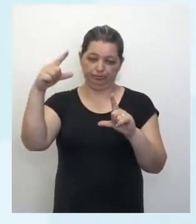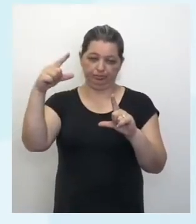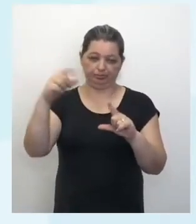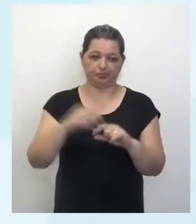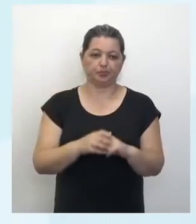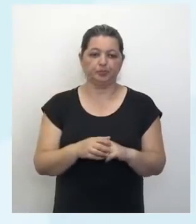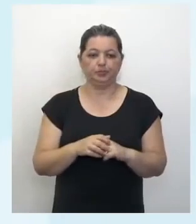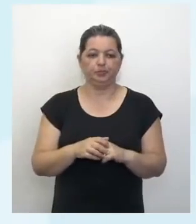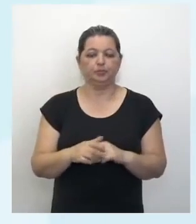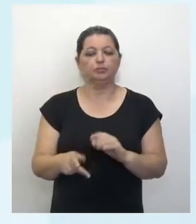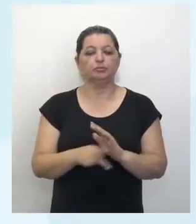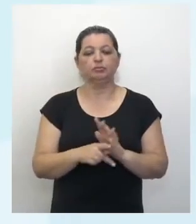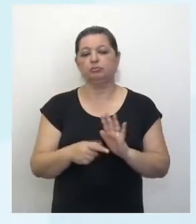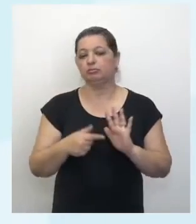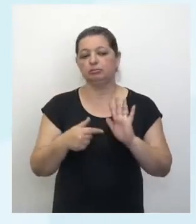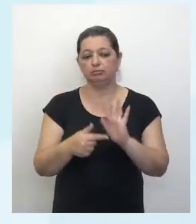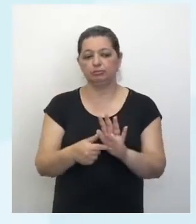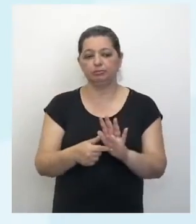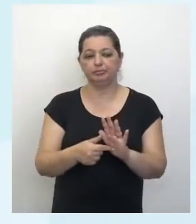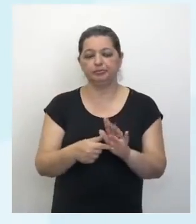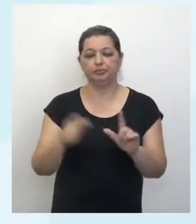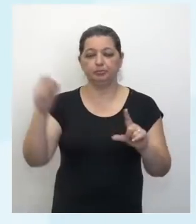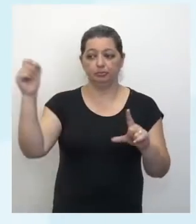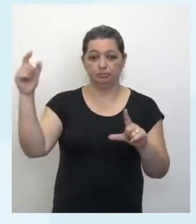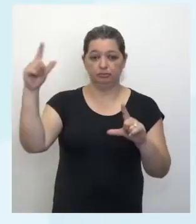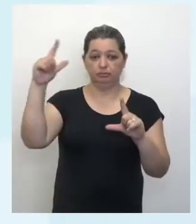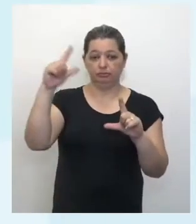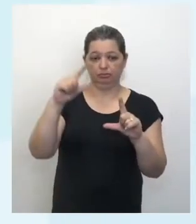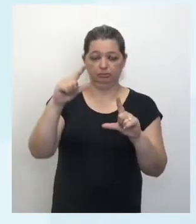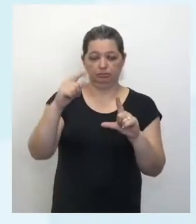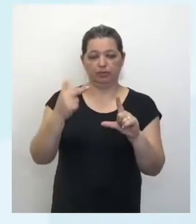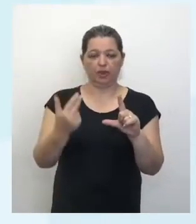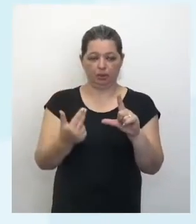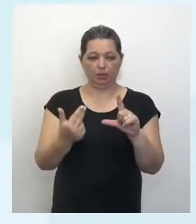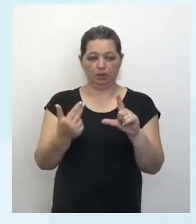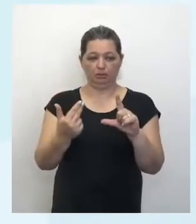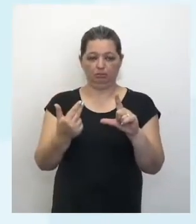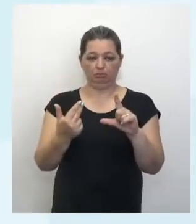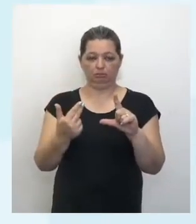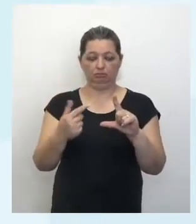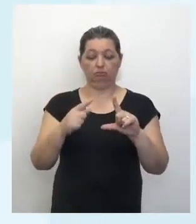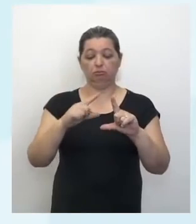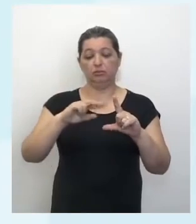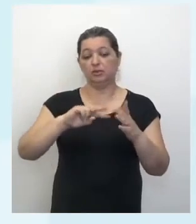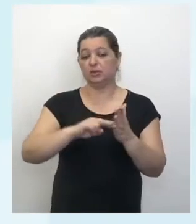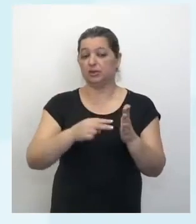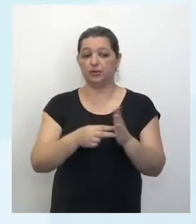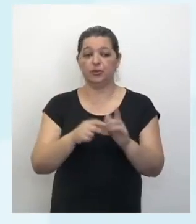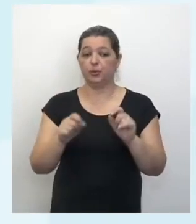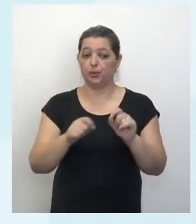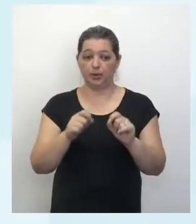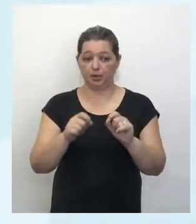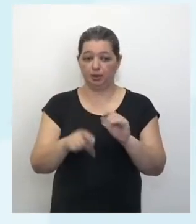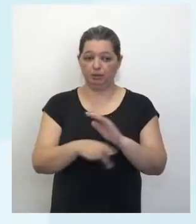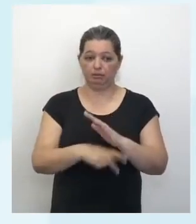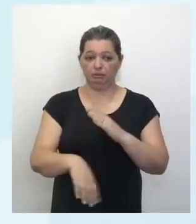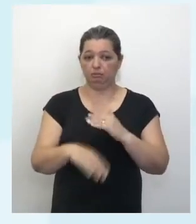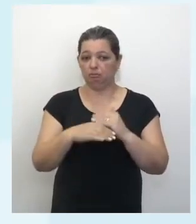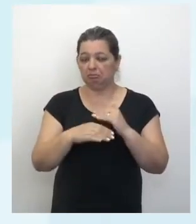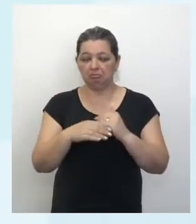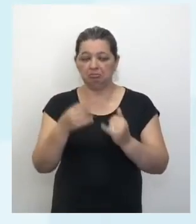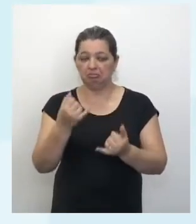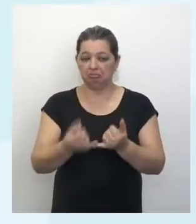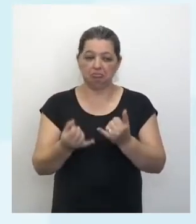está emitindo raios. Então, os raios solares têm a mesma inclinação, significa que eles são paralelos. O que é